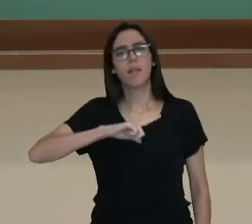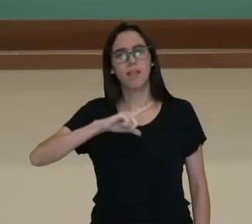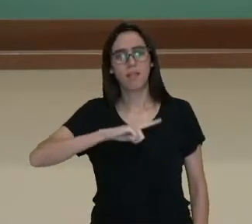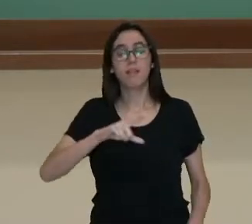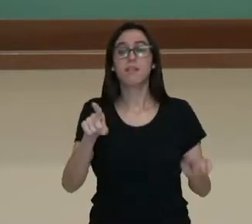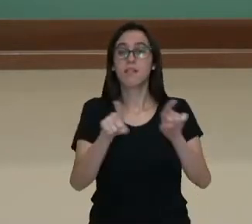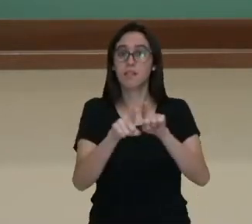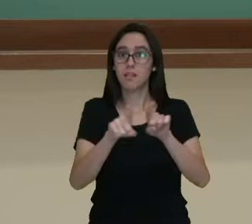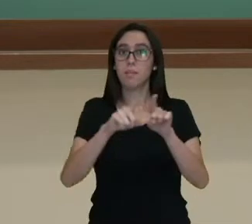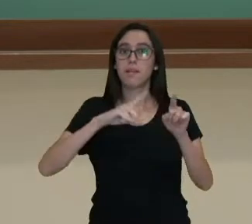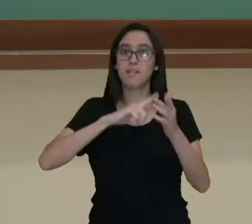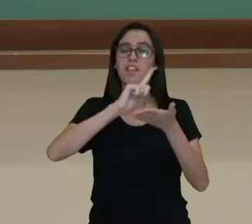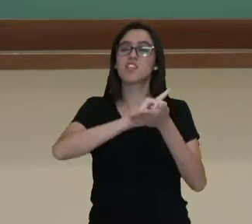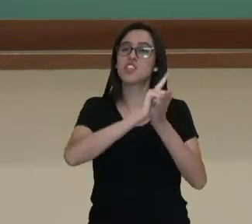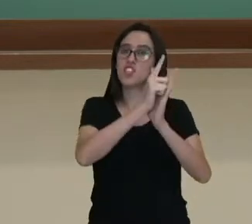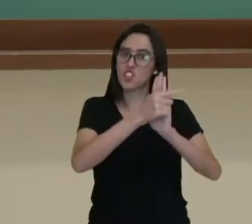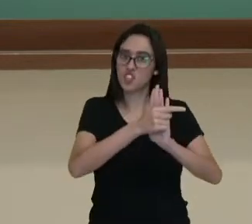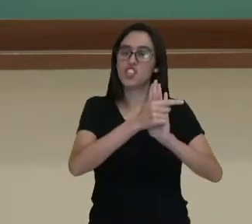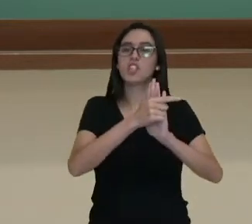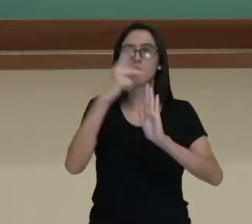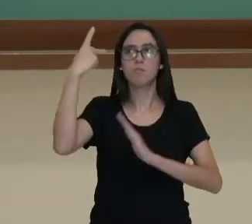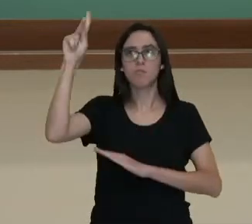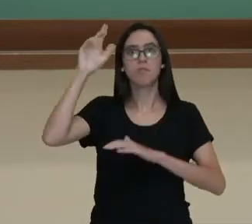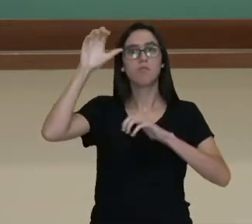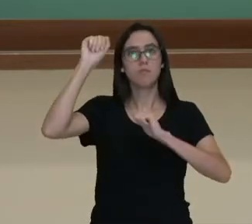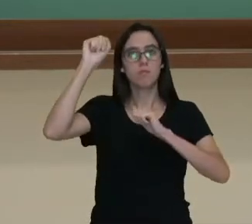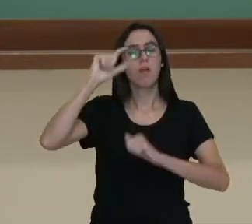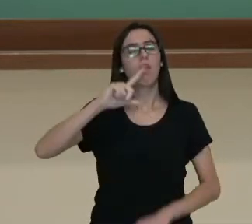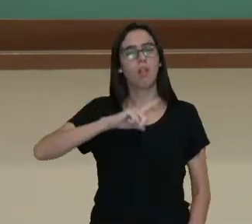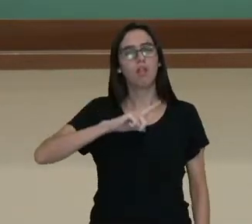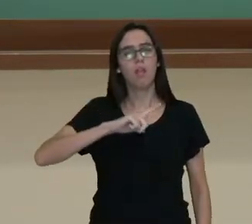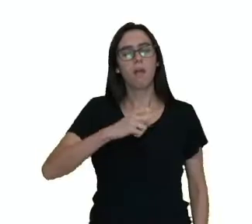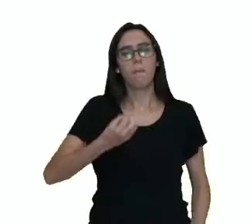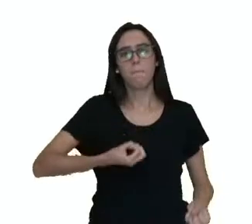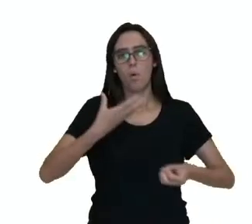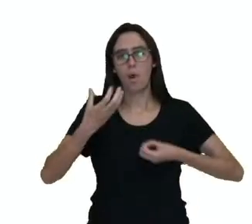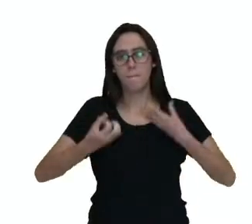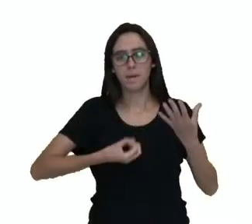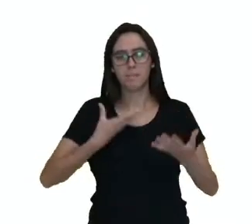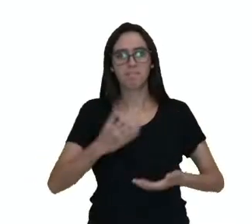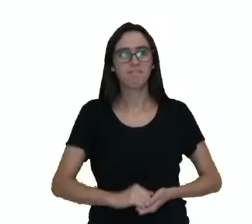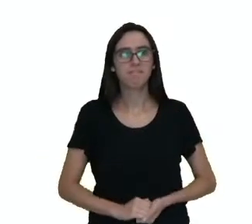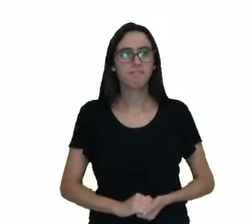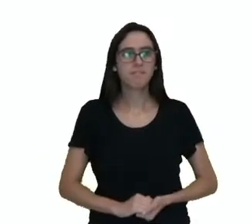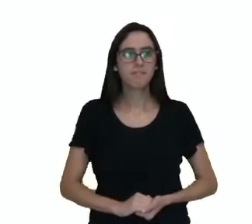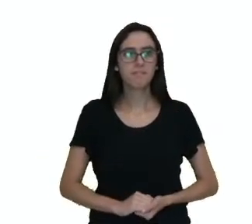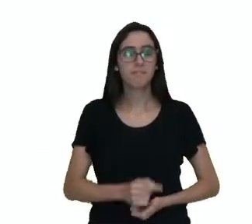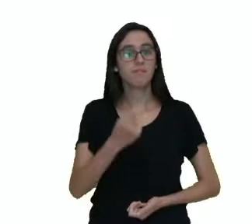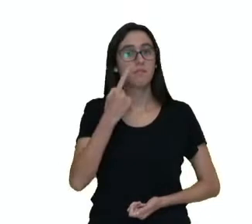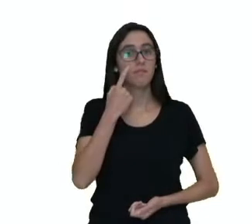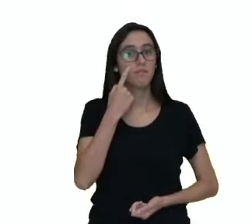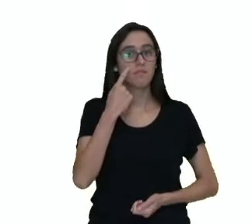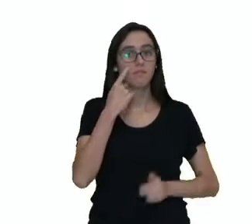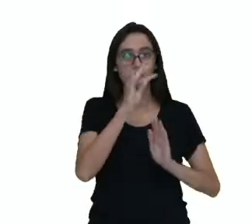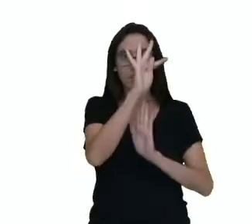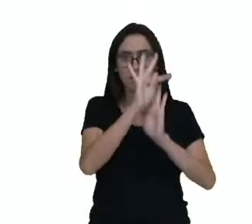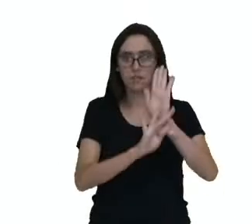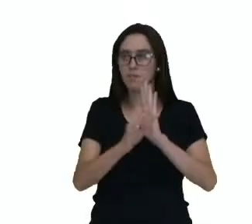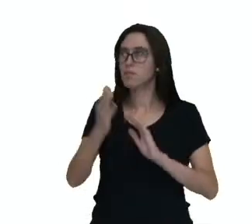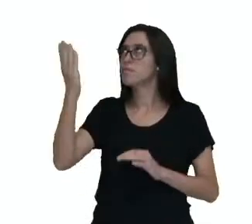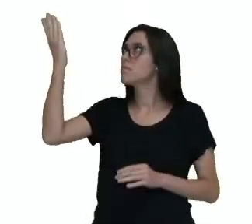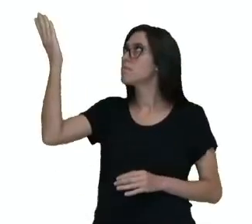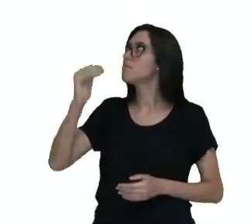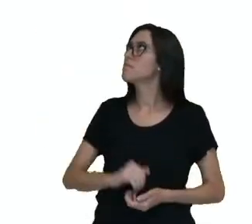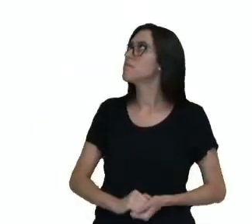gênero aqui na língua espanhola. Acompanhe comigo aqui, ó. El poema é um texto formado